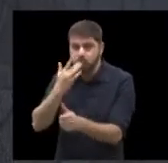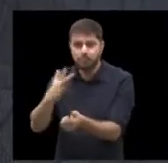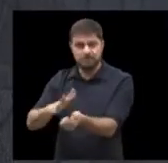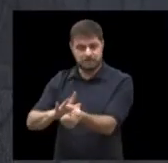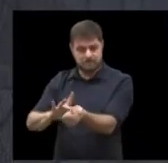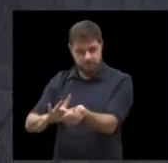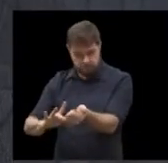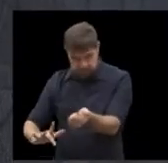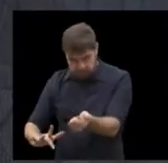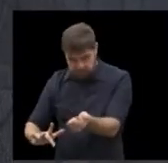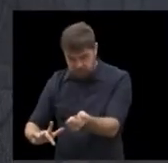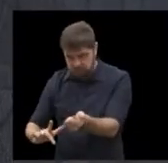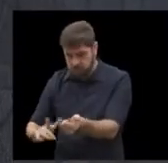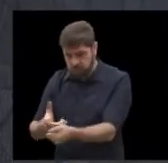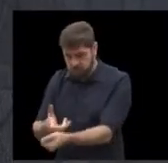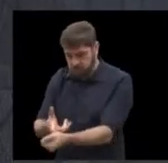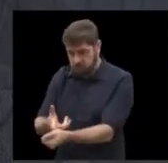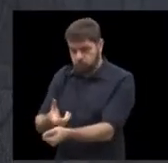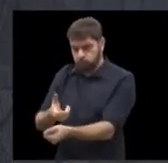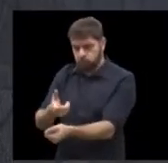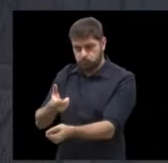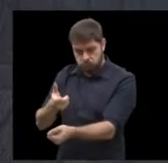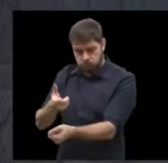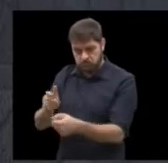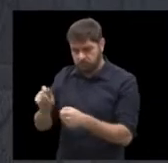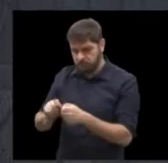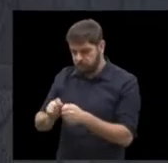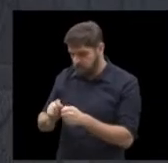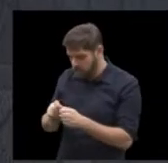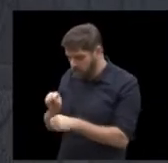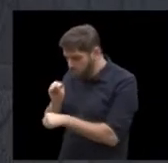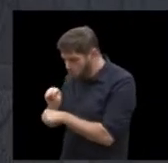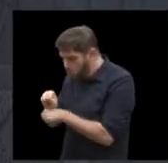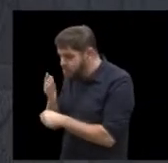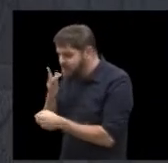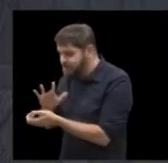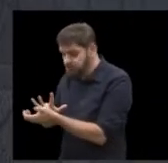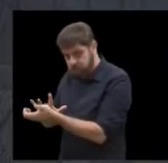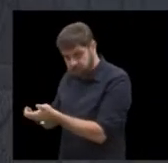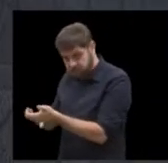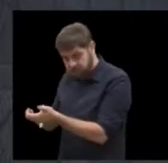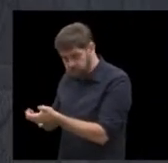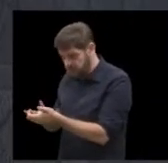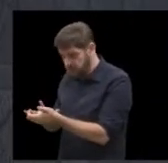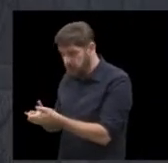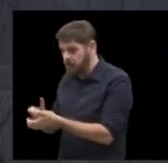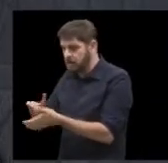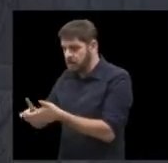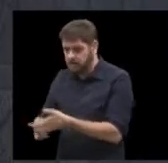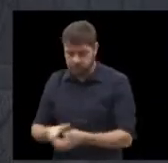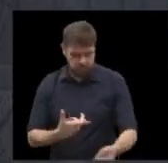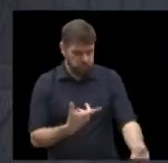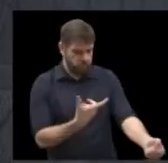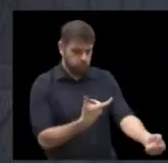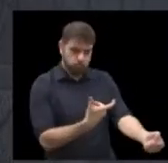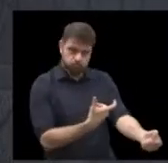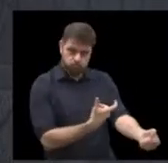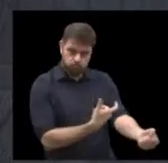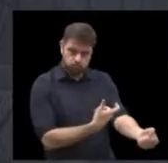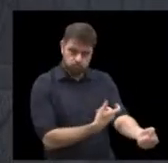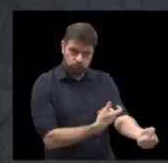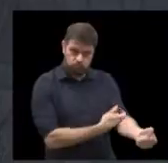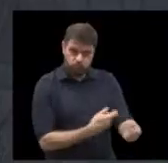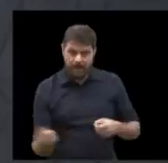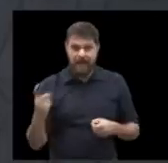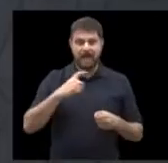paciente, do próprio paciente, você vai tirando, vai tratando aquele sangue e vai devolvendo para ele. Então